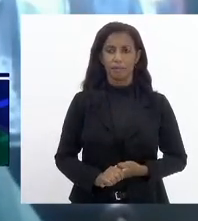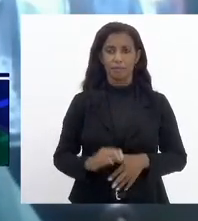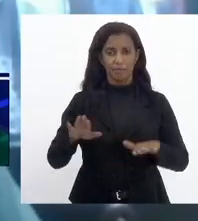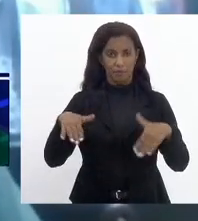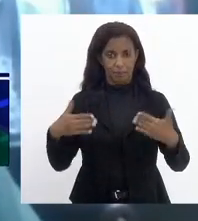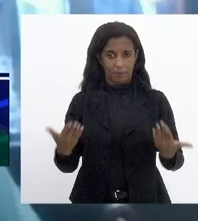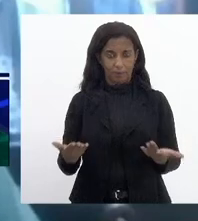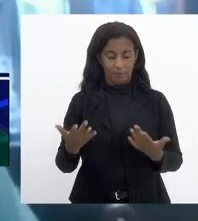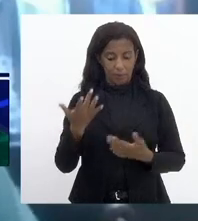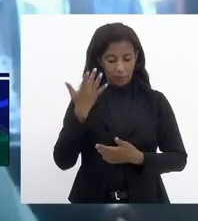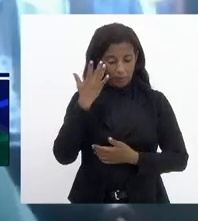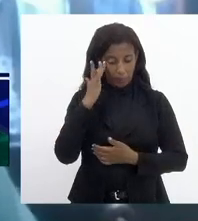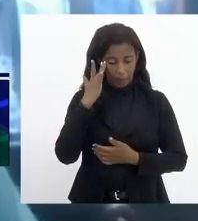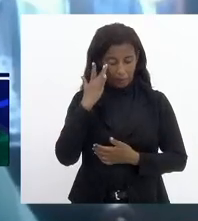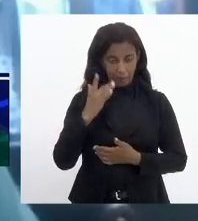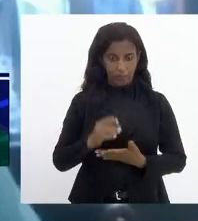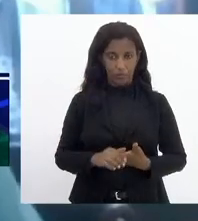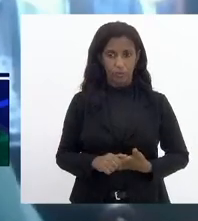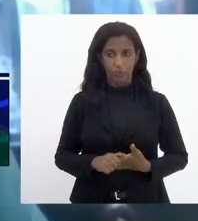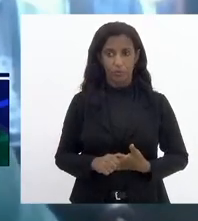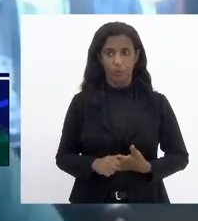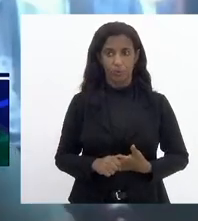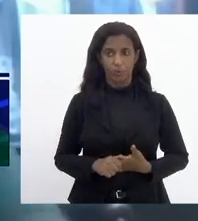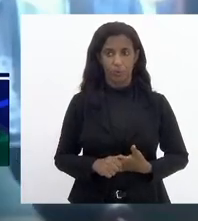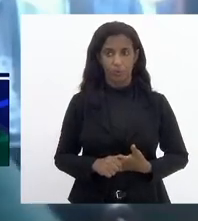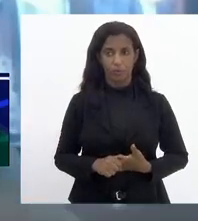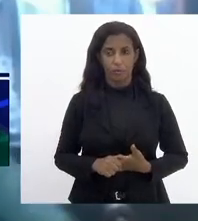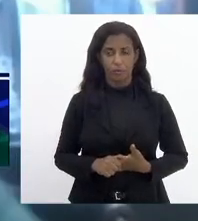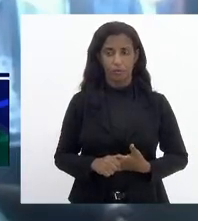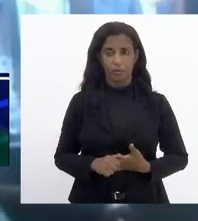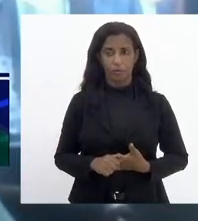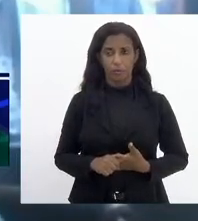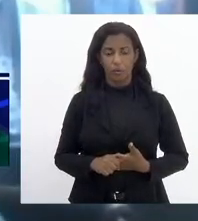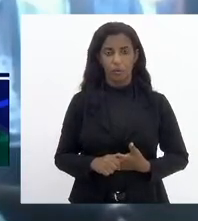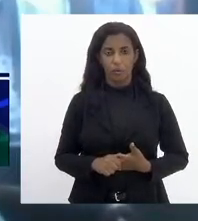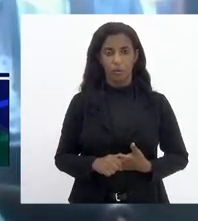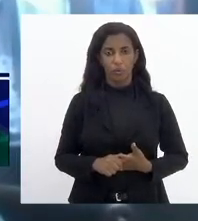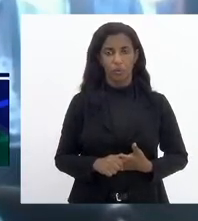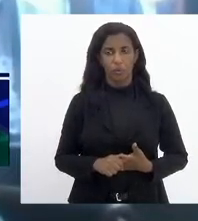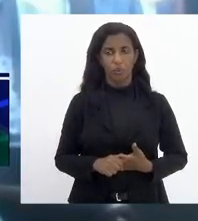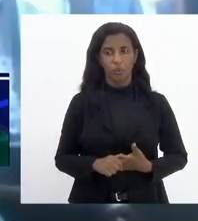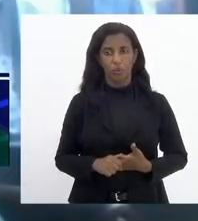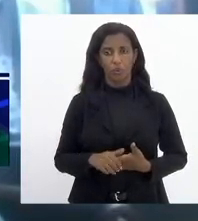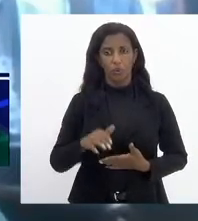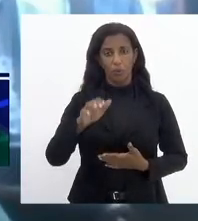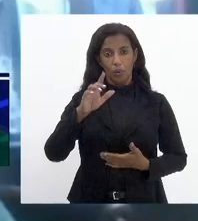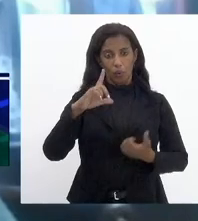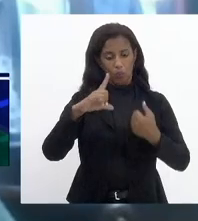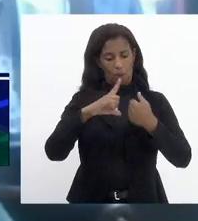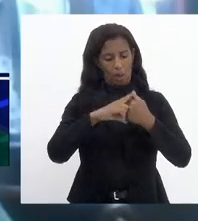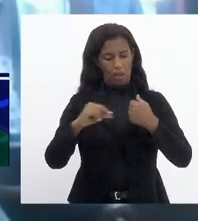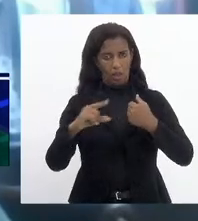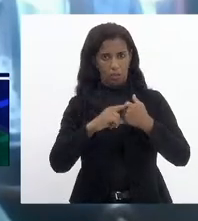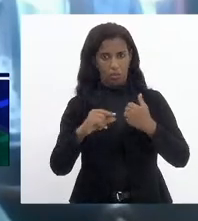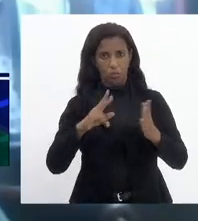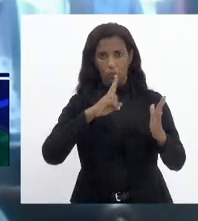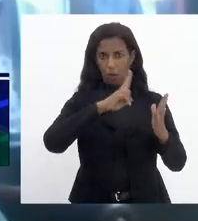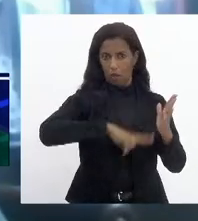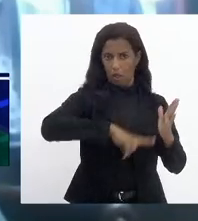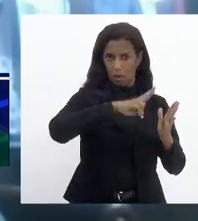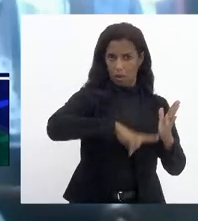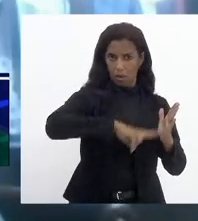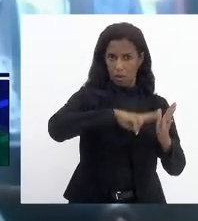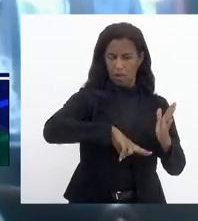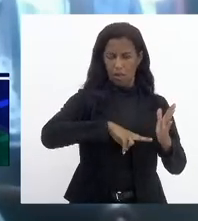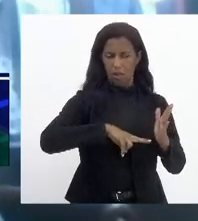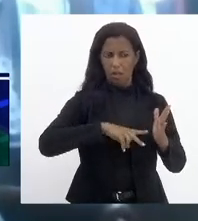Então, eu acho que esses últimos artigos que o Márcio Pacheco leu condicionam